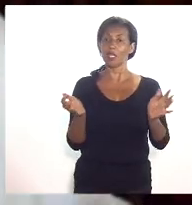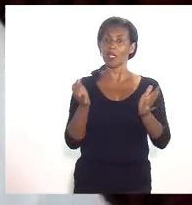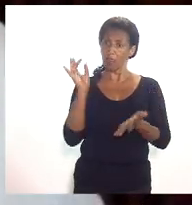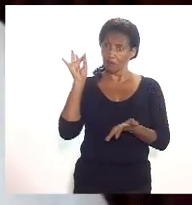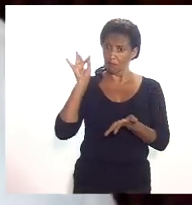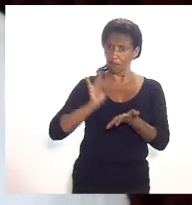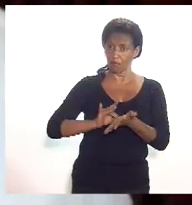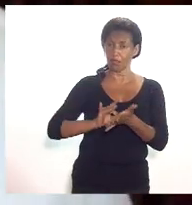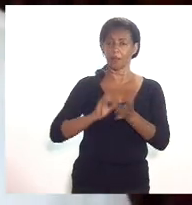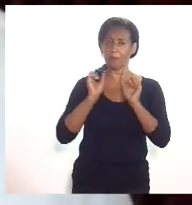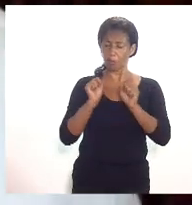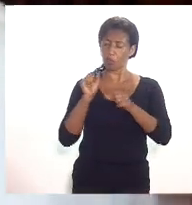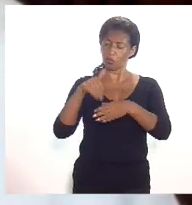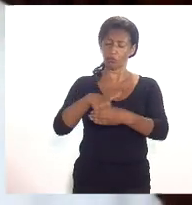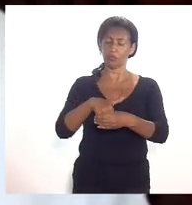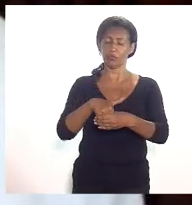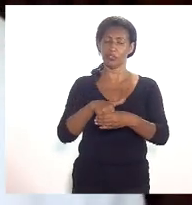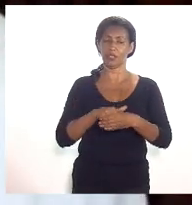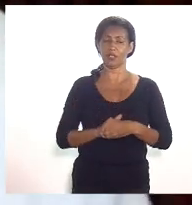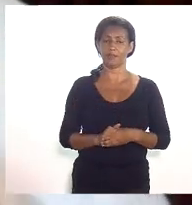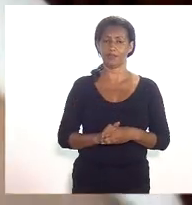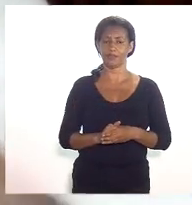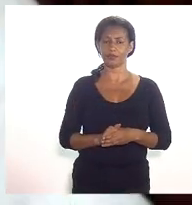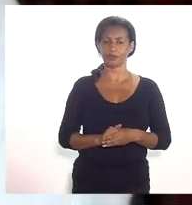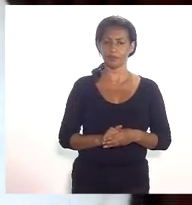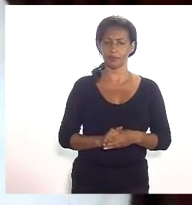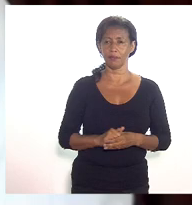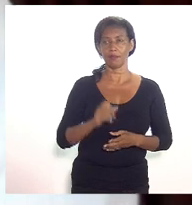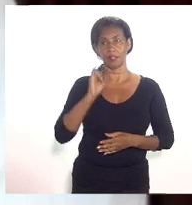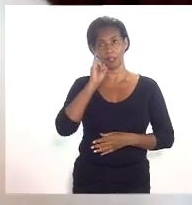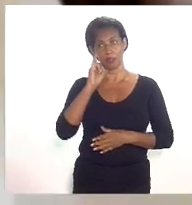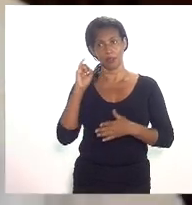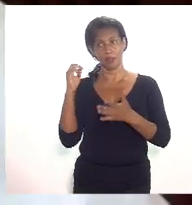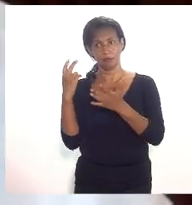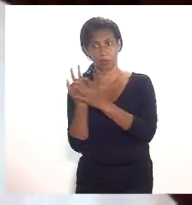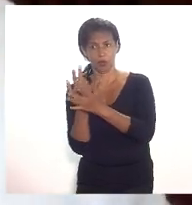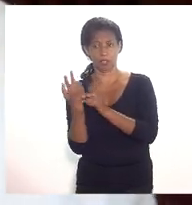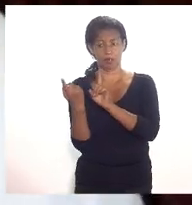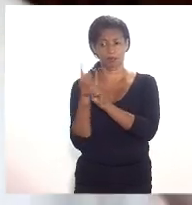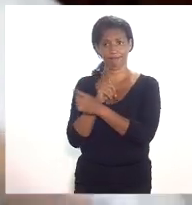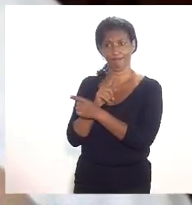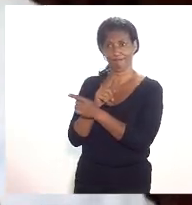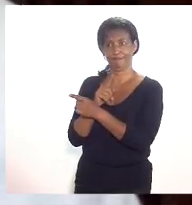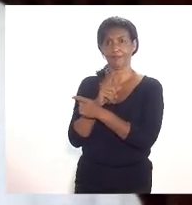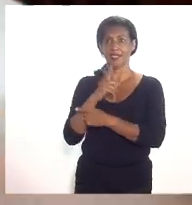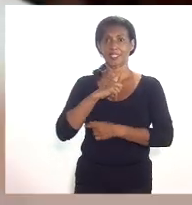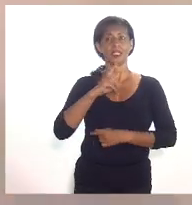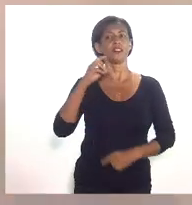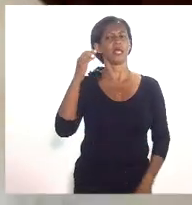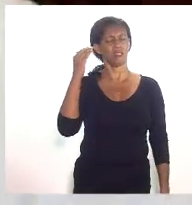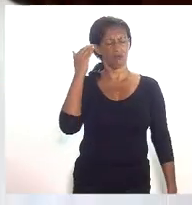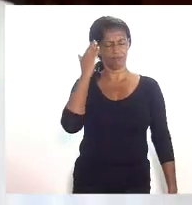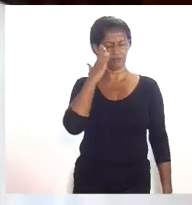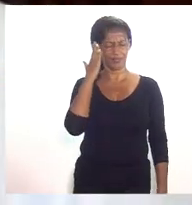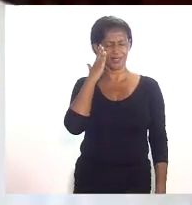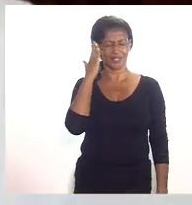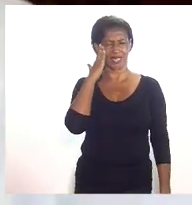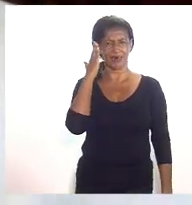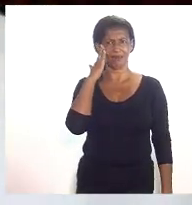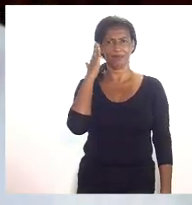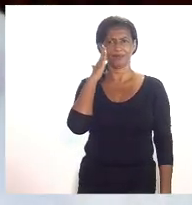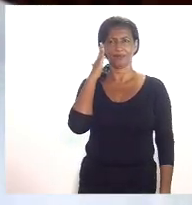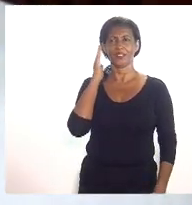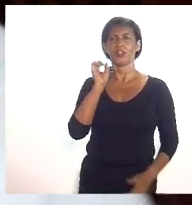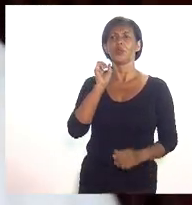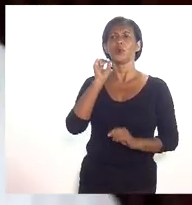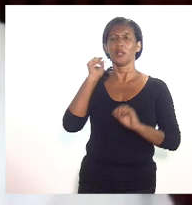afirma que podem ser votados. Ou seja, se houver divergência, ele tem ciência e consciência de